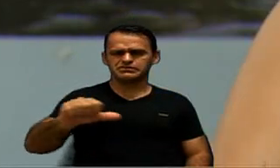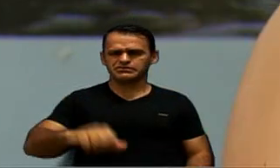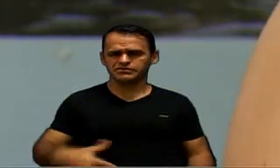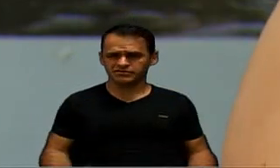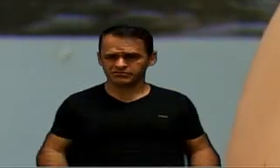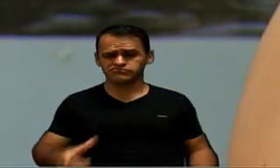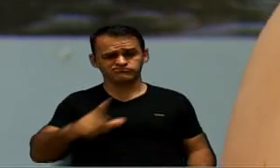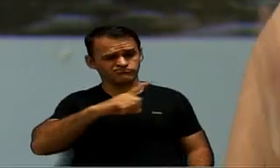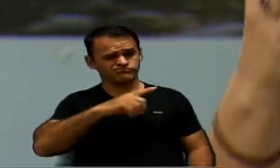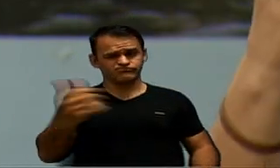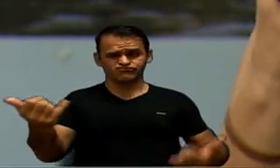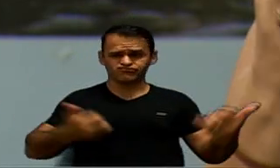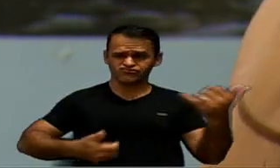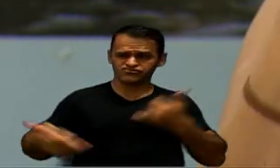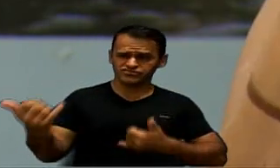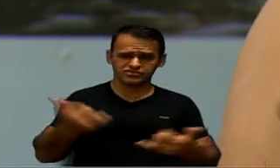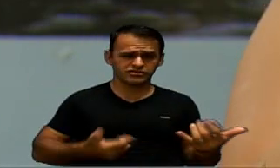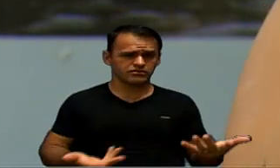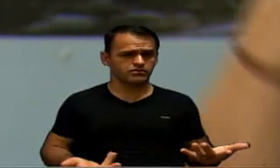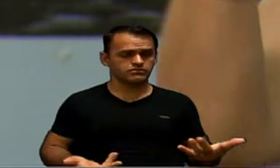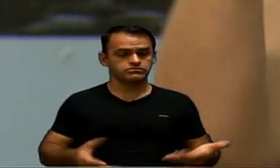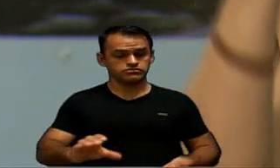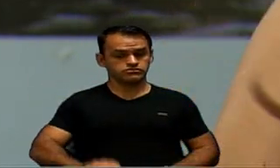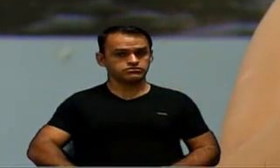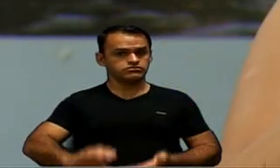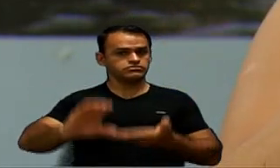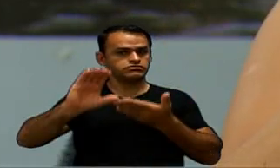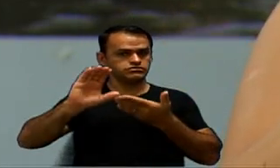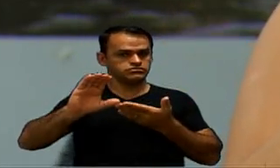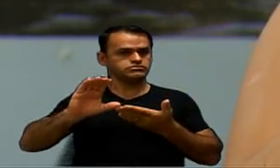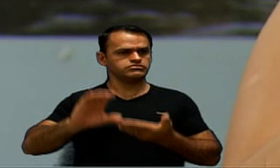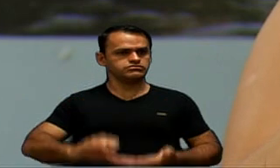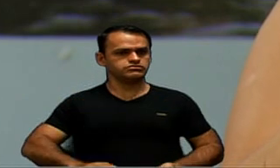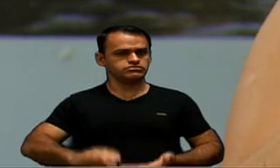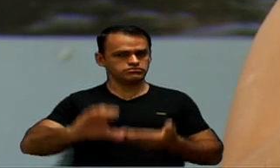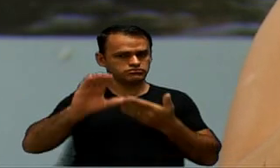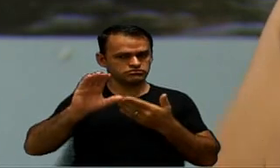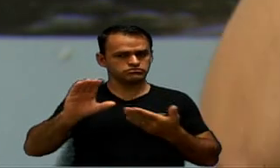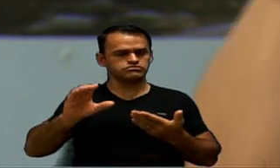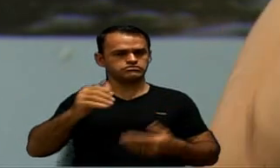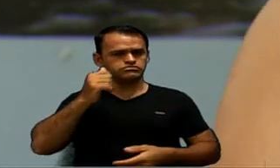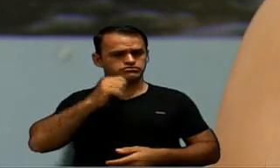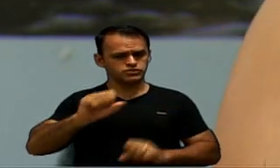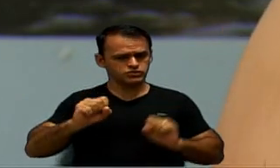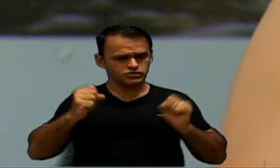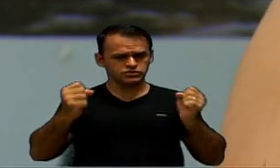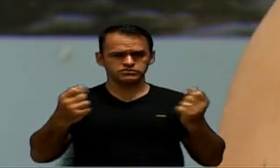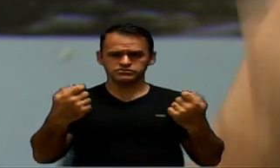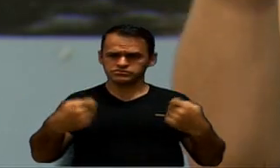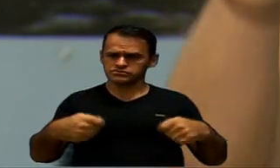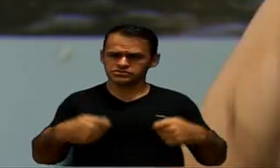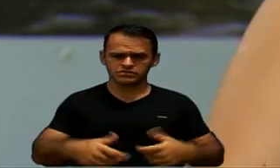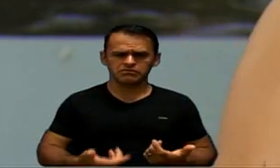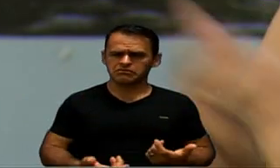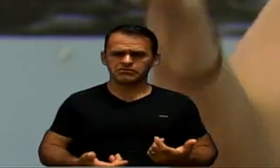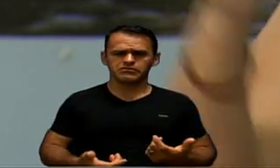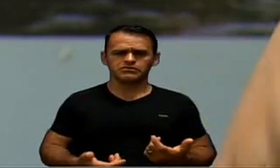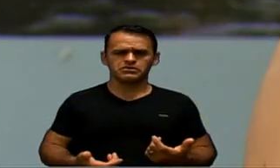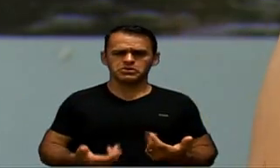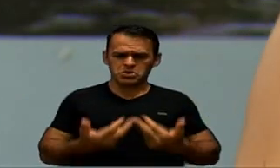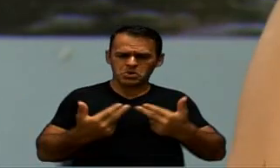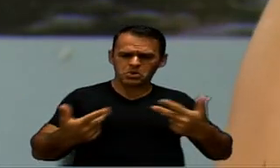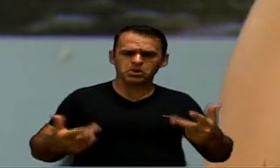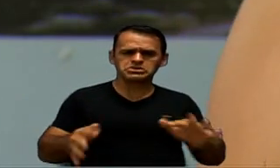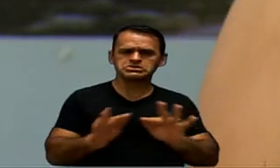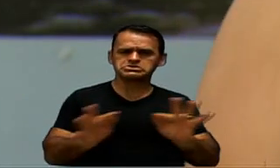estou em fim de carreira. Gente, o Conselho da Mulher já teve que dar toner para a DDM, nem papel higiênico, não tem gasolina, como é que vai